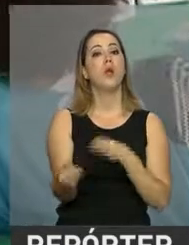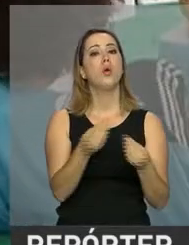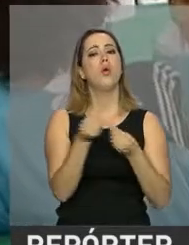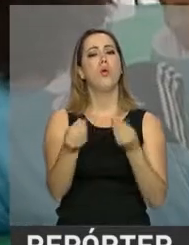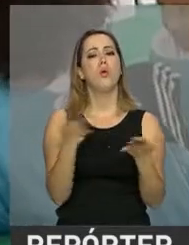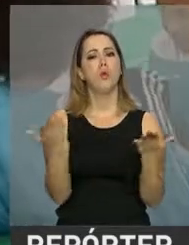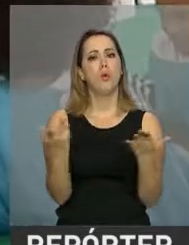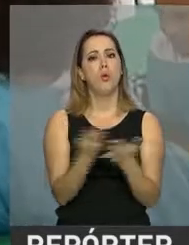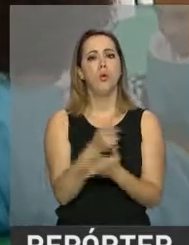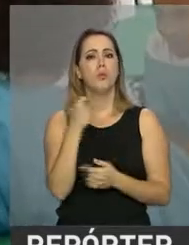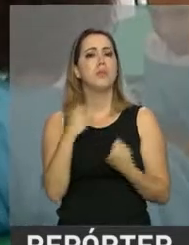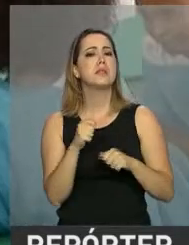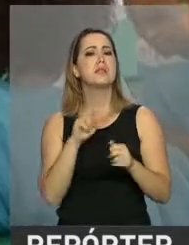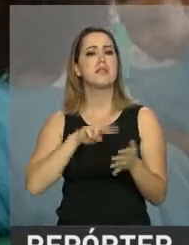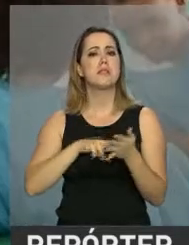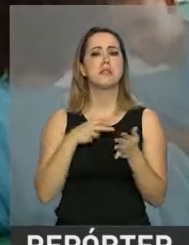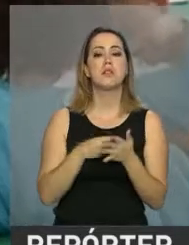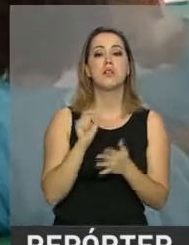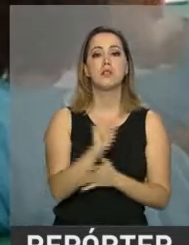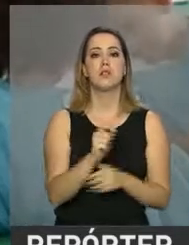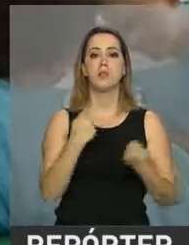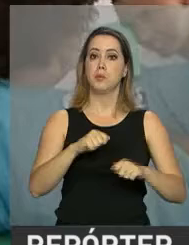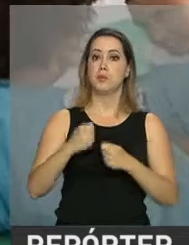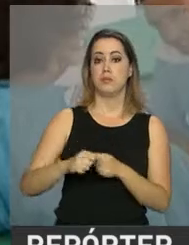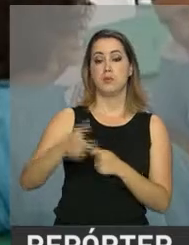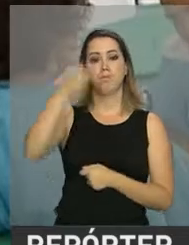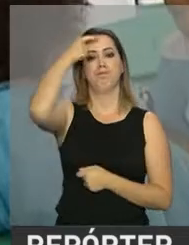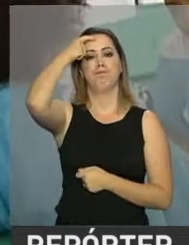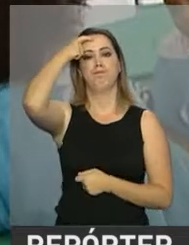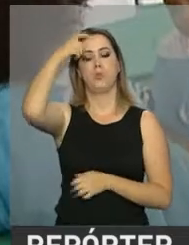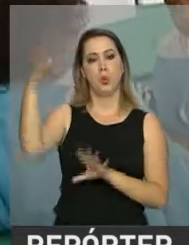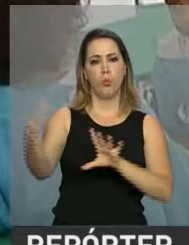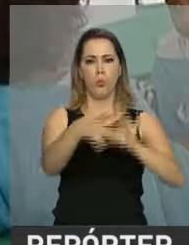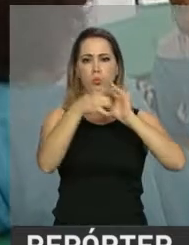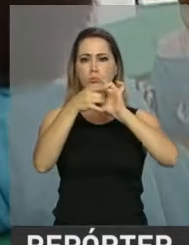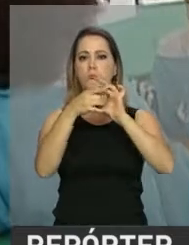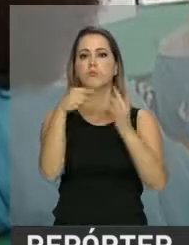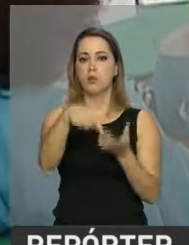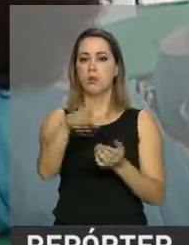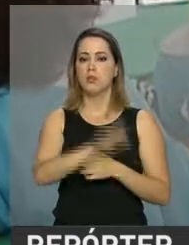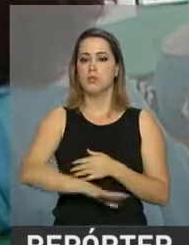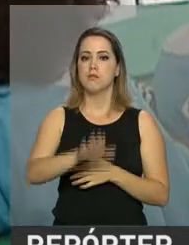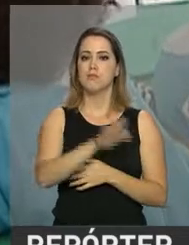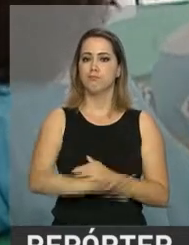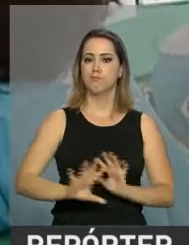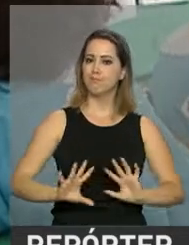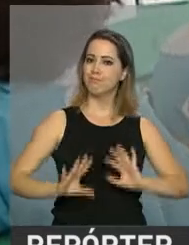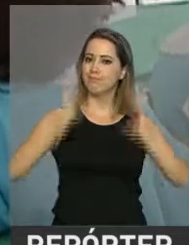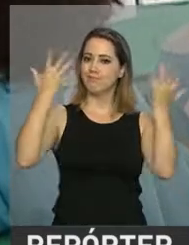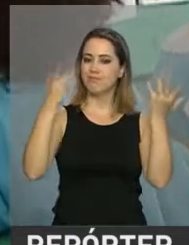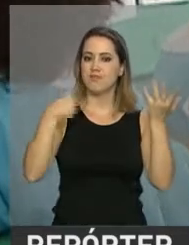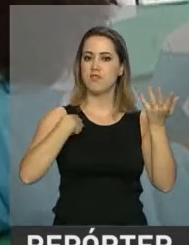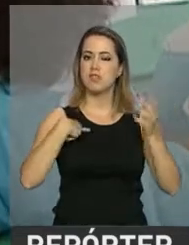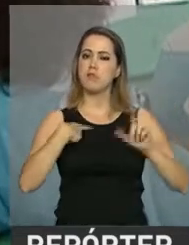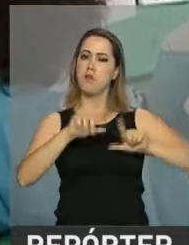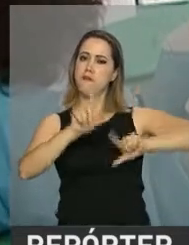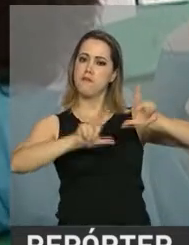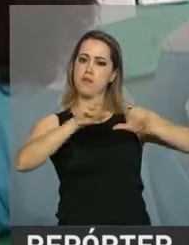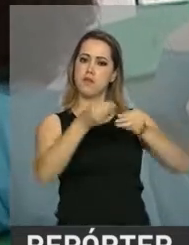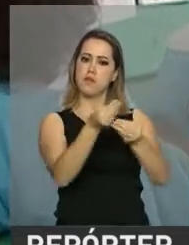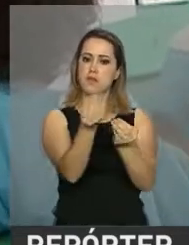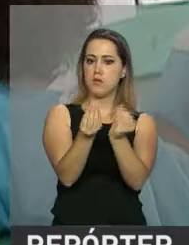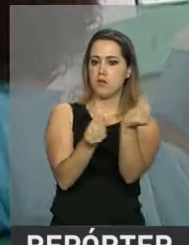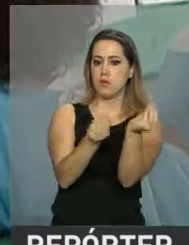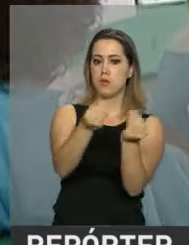preciso informação, prevenção e união. E olha que as crianças aqui da escola deram um show. Fizeram até folders como esse